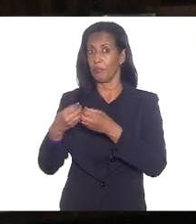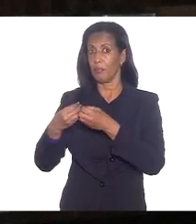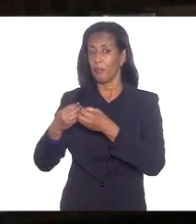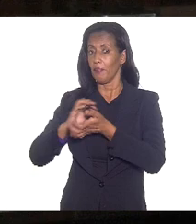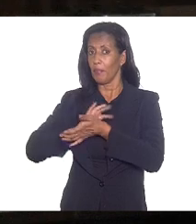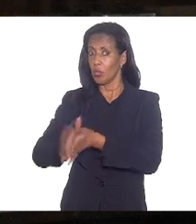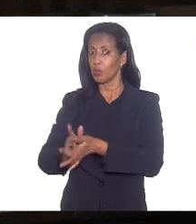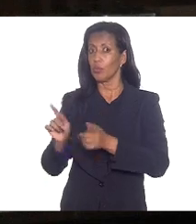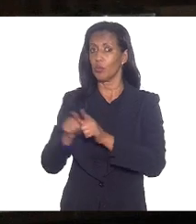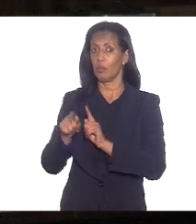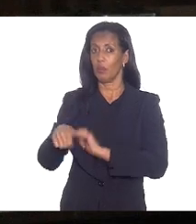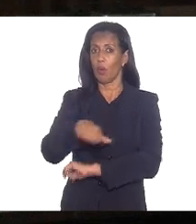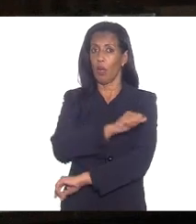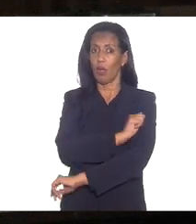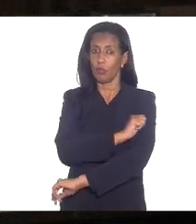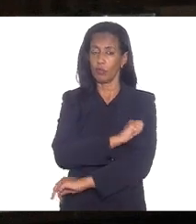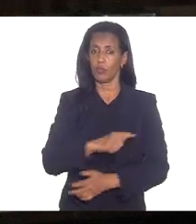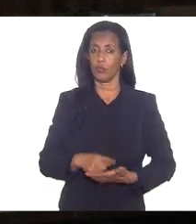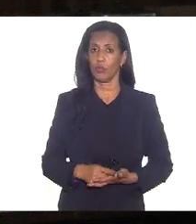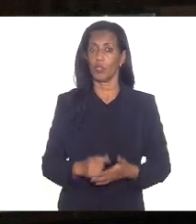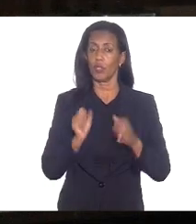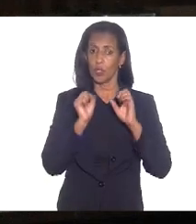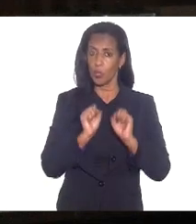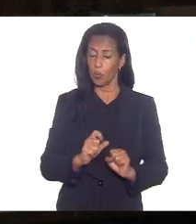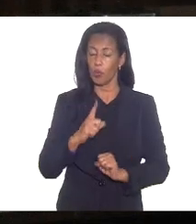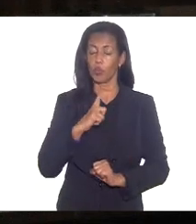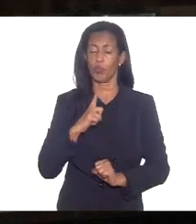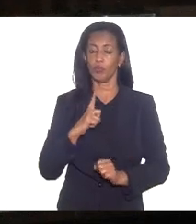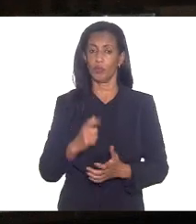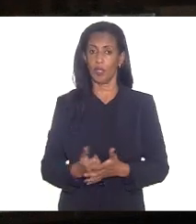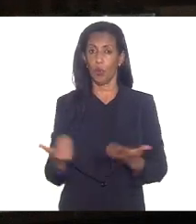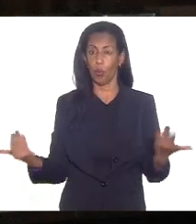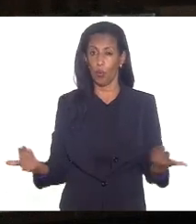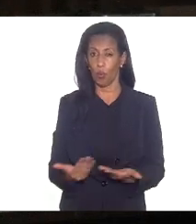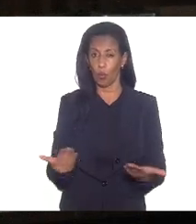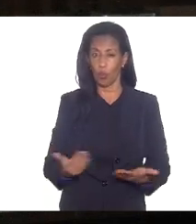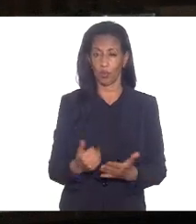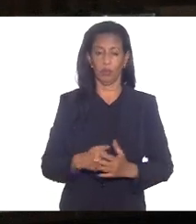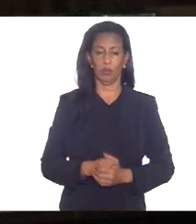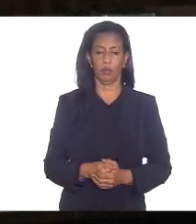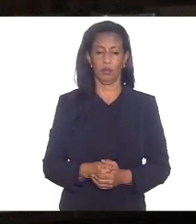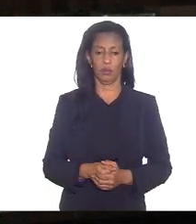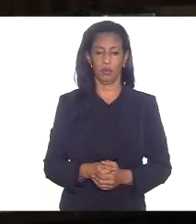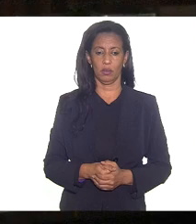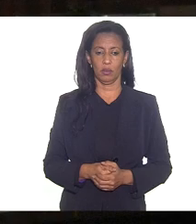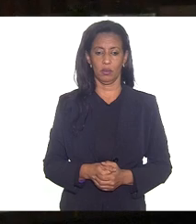também esses alunos que poderiam ter hoje